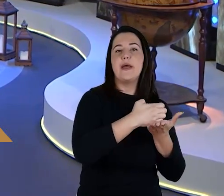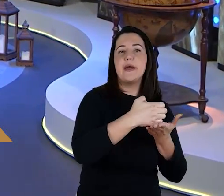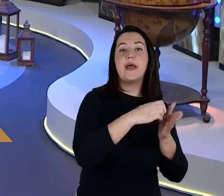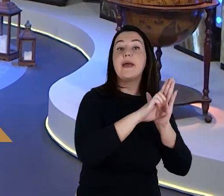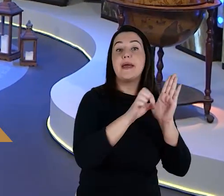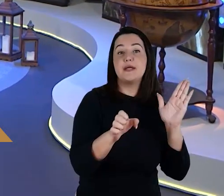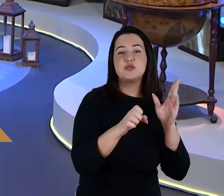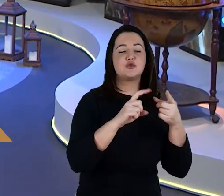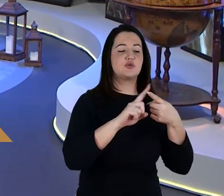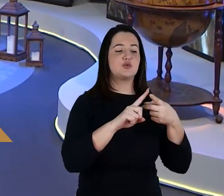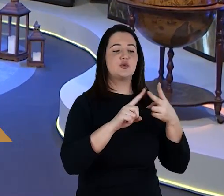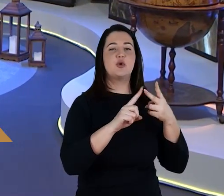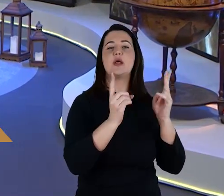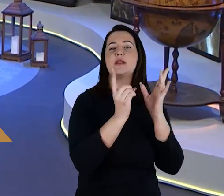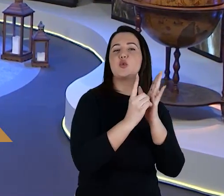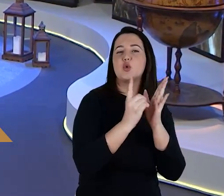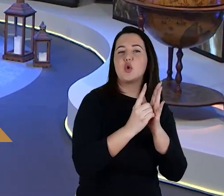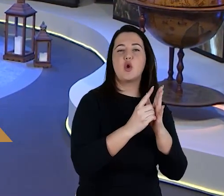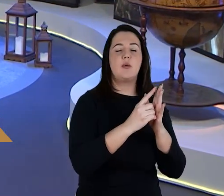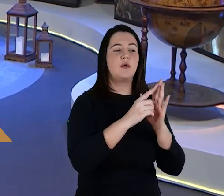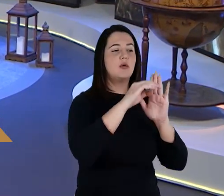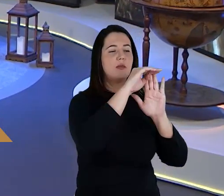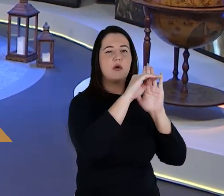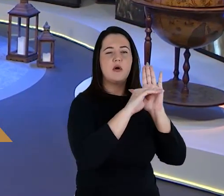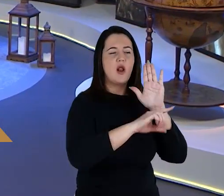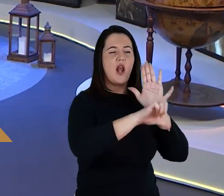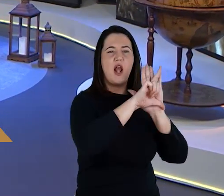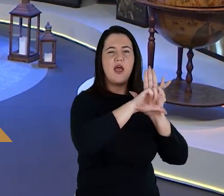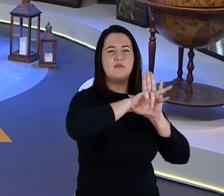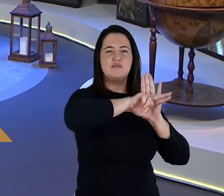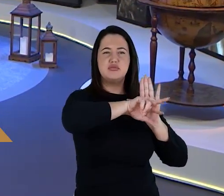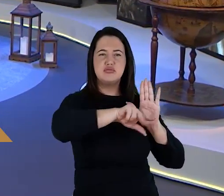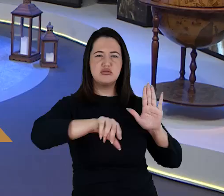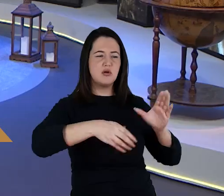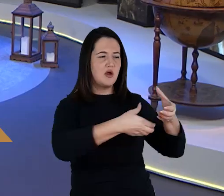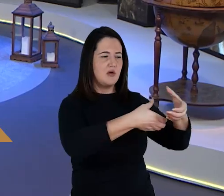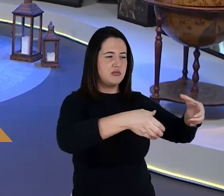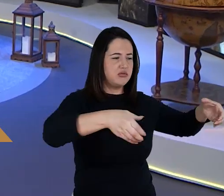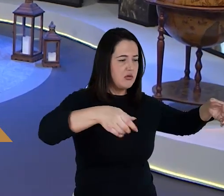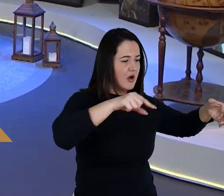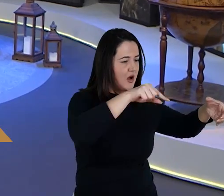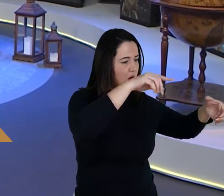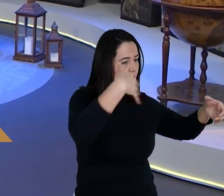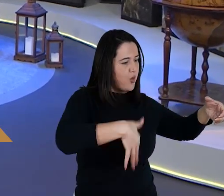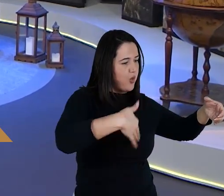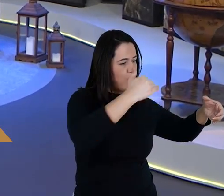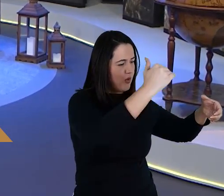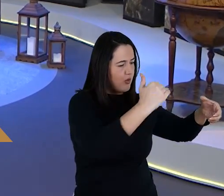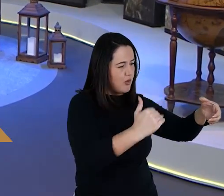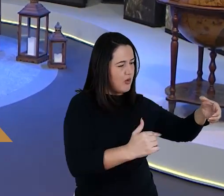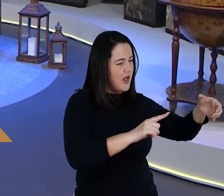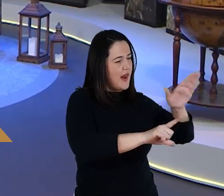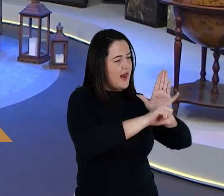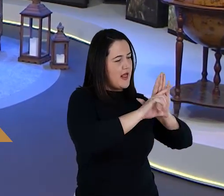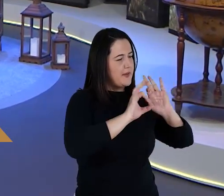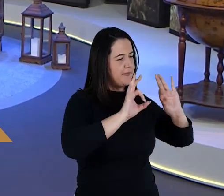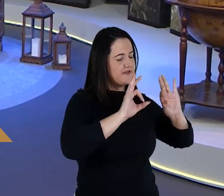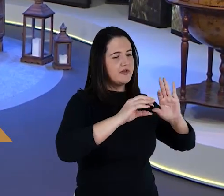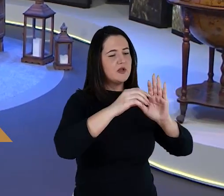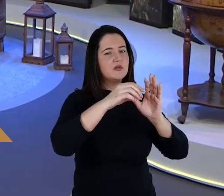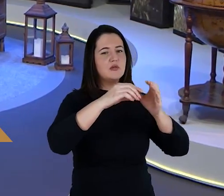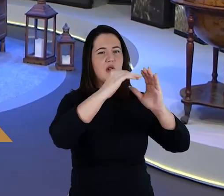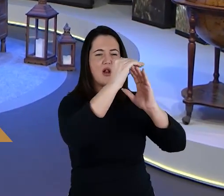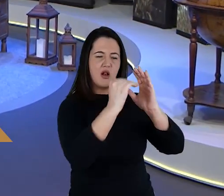muito avançado para a época do 15º século a.C. Então, diziam os céticos, seria impossível que os